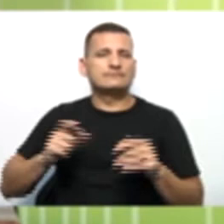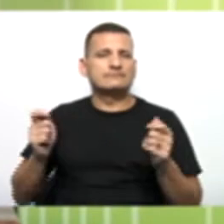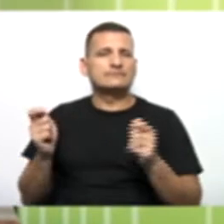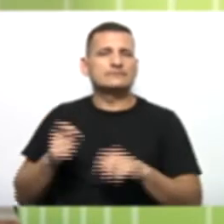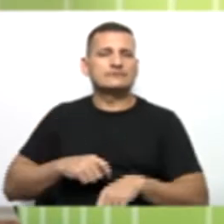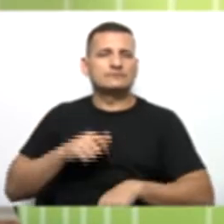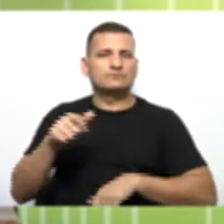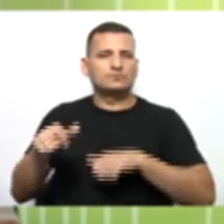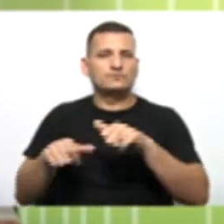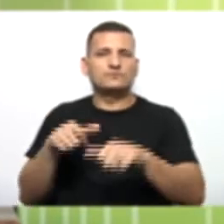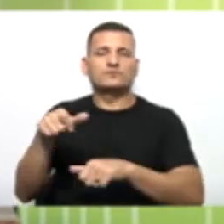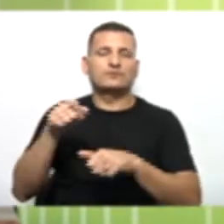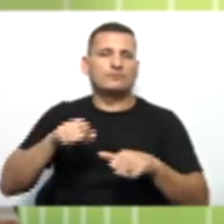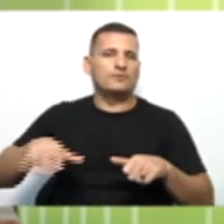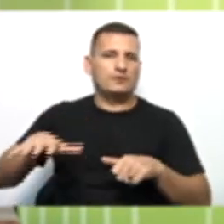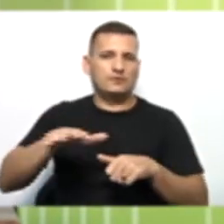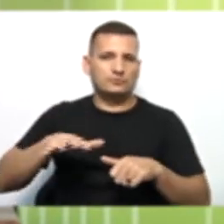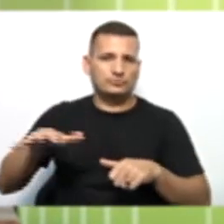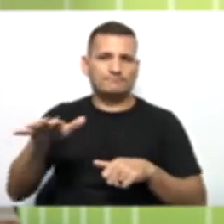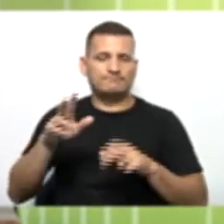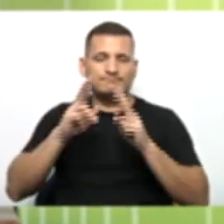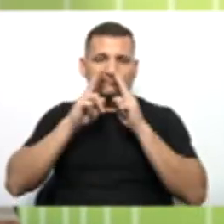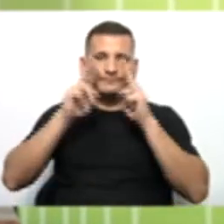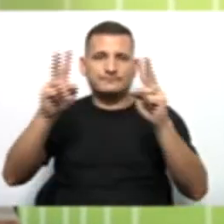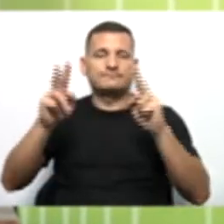degradação do meio ambiente gigantesco.